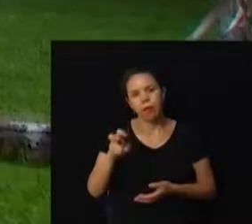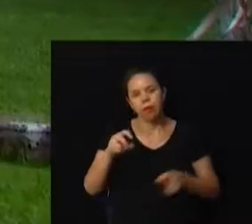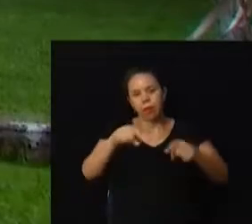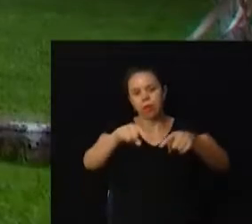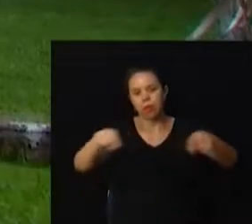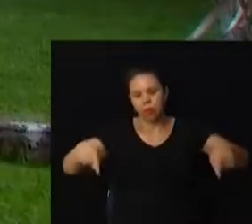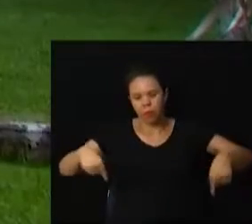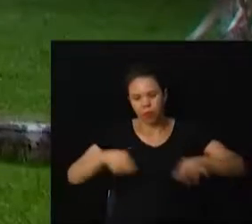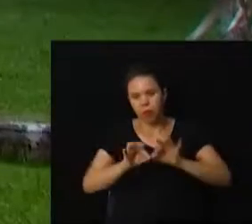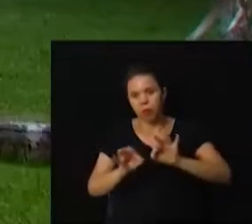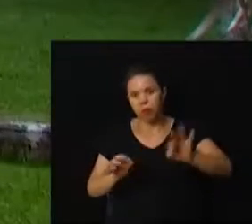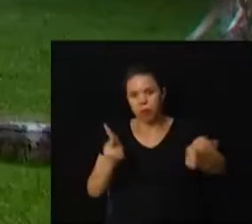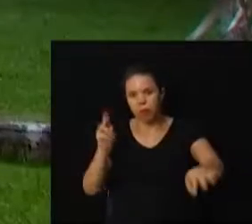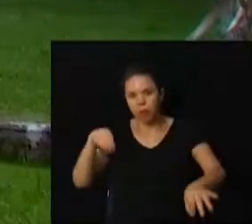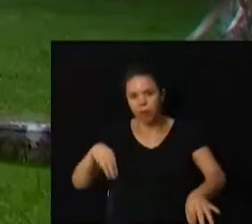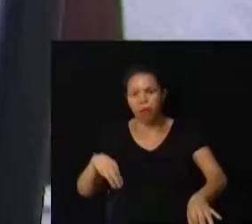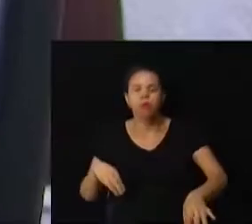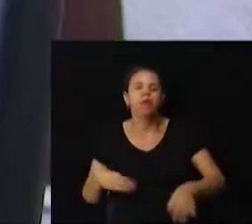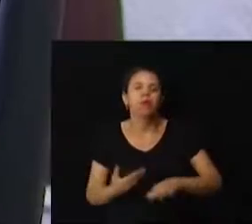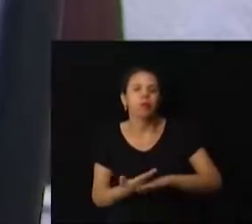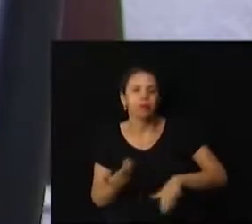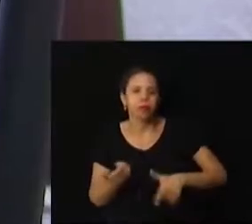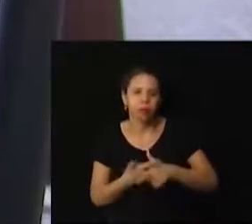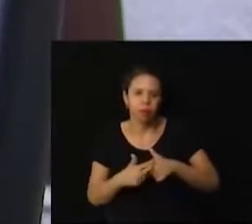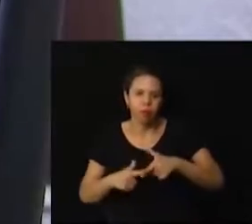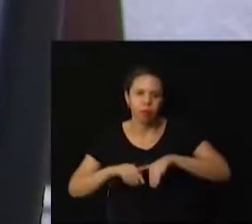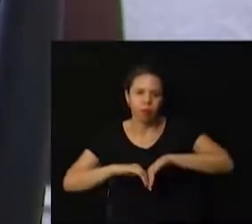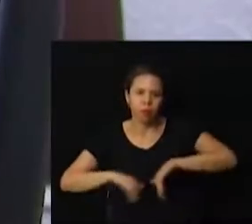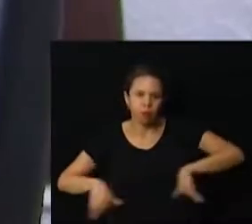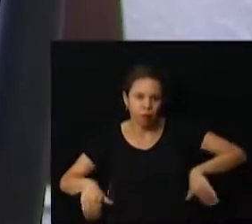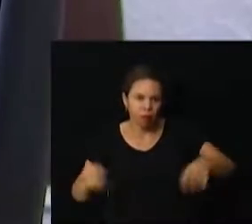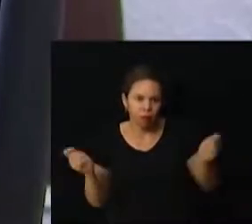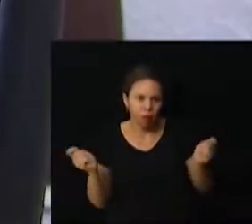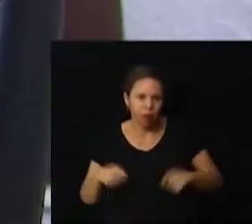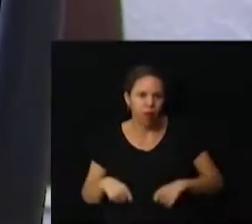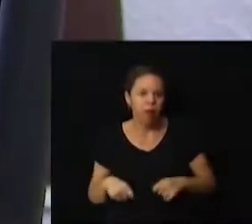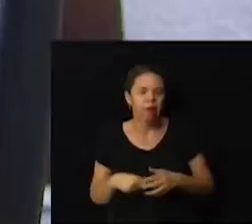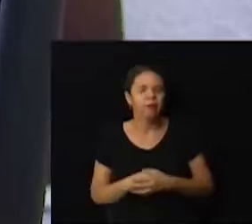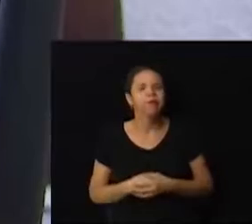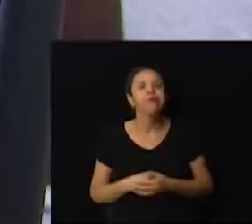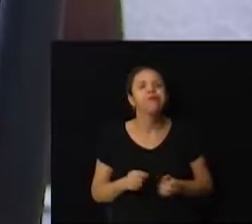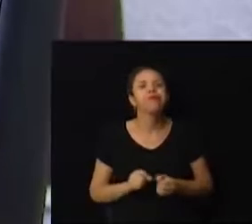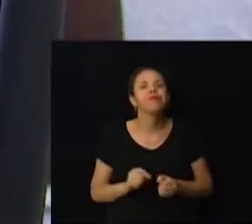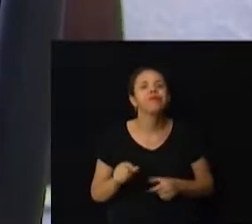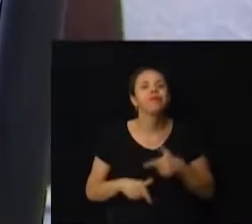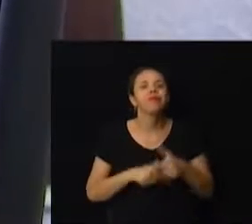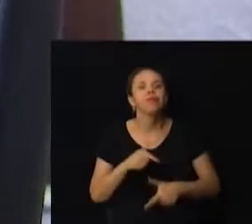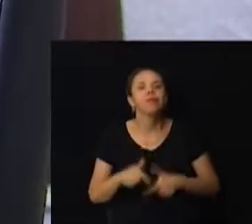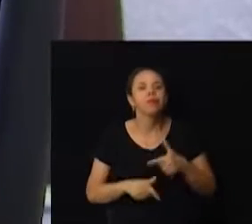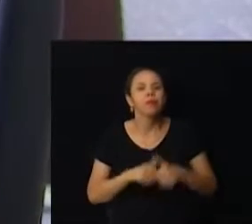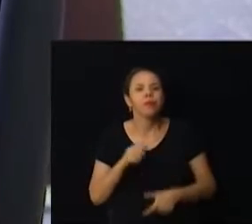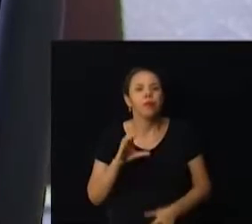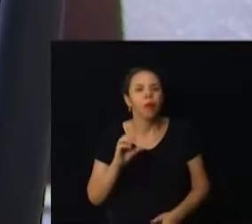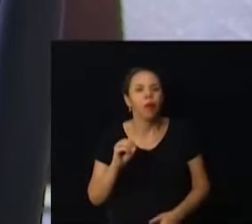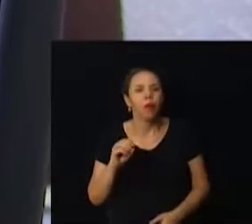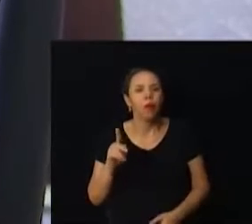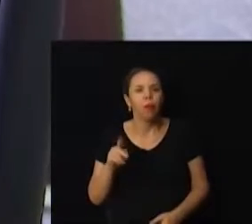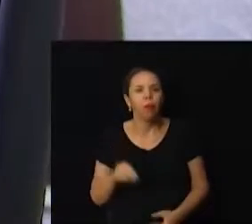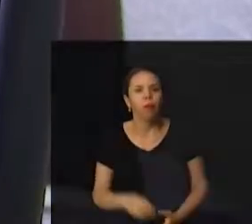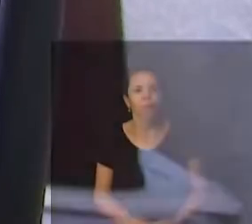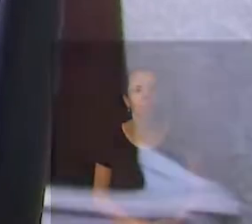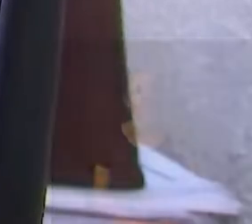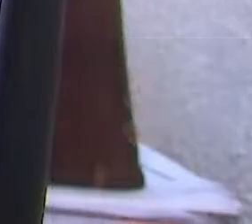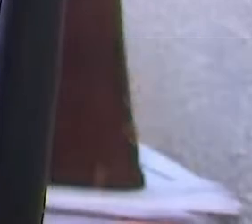5 alqueires que foi, enfim, foi cedida uma parte dessa área para poder realizar o trabalho ali